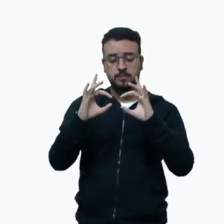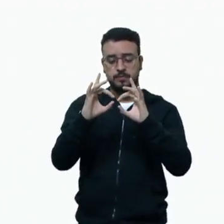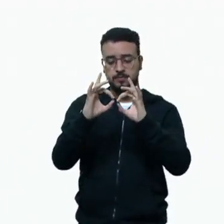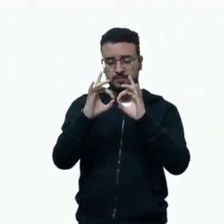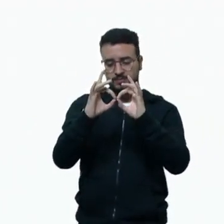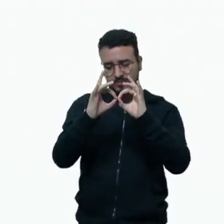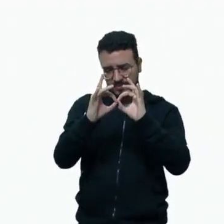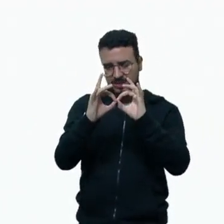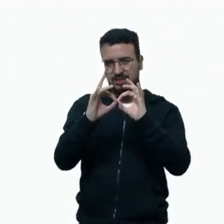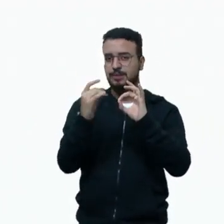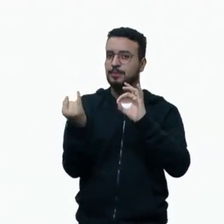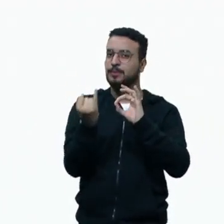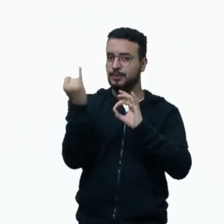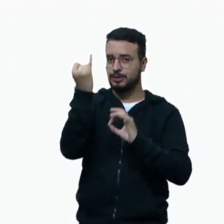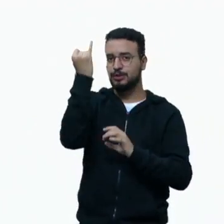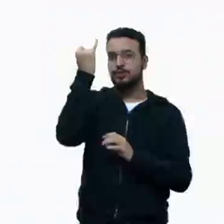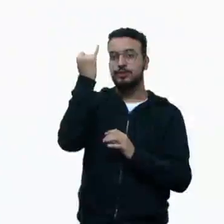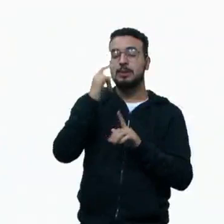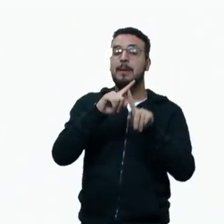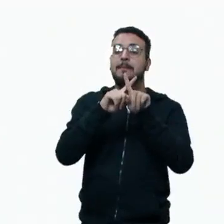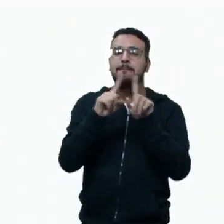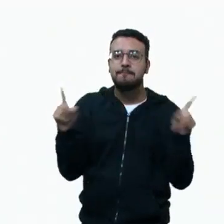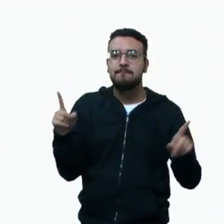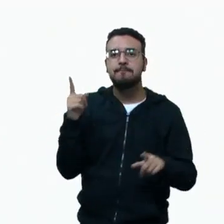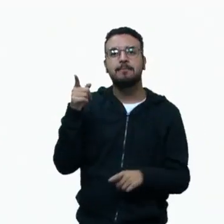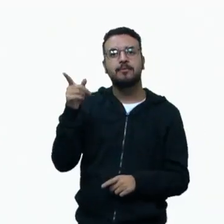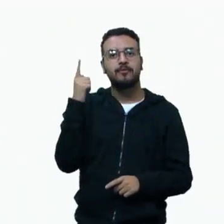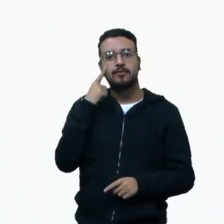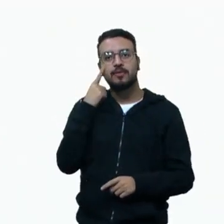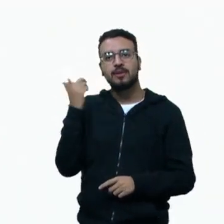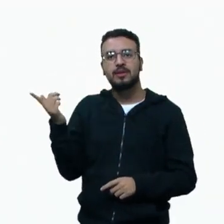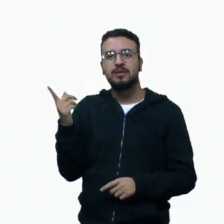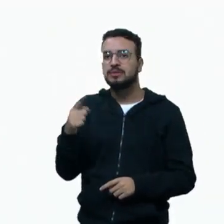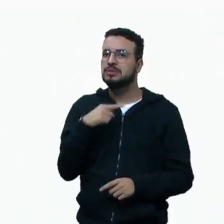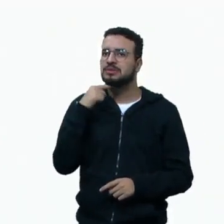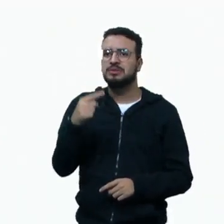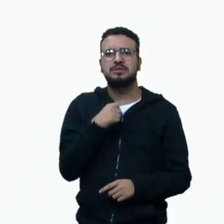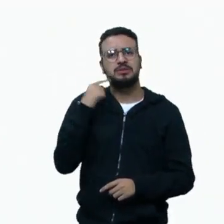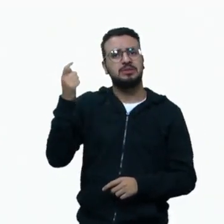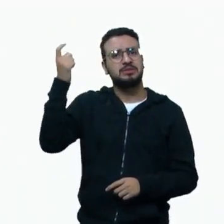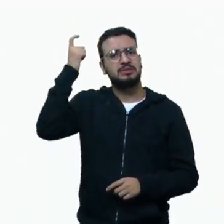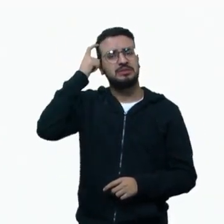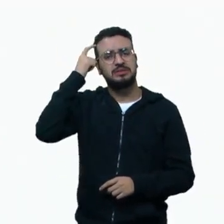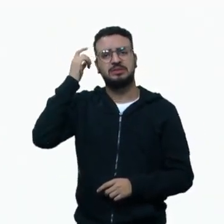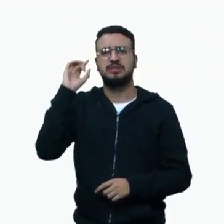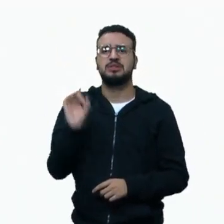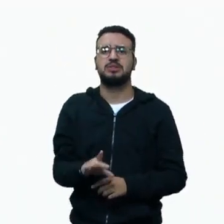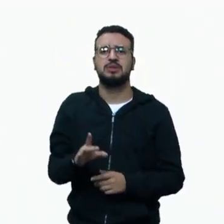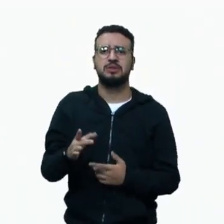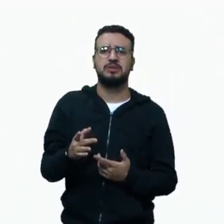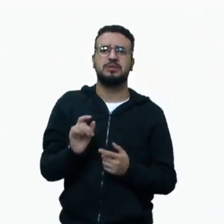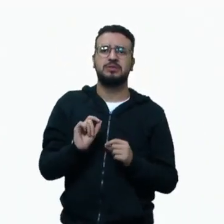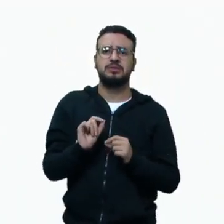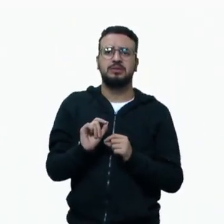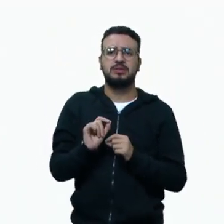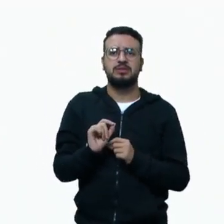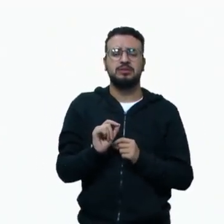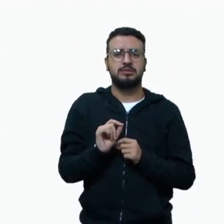essa ligação. Mas, como você está vendo nessa figura, não tem como eu pensar apenas que